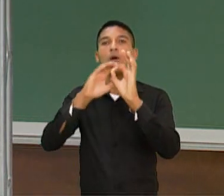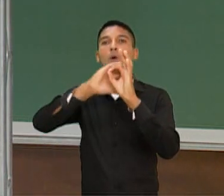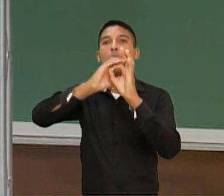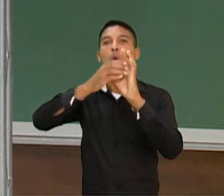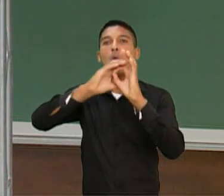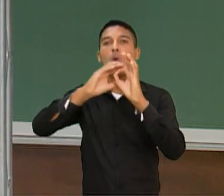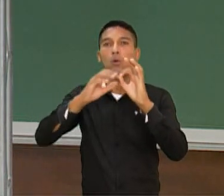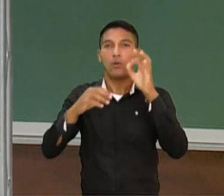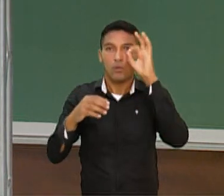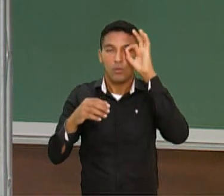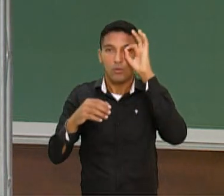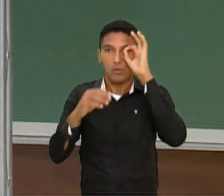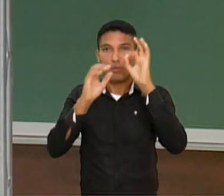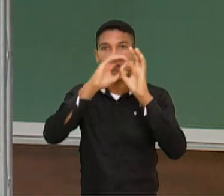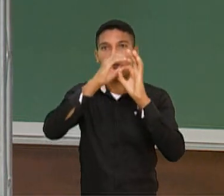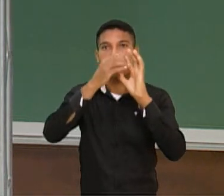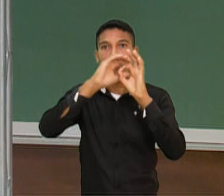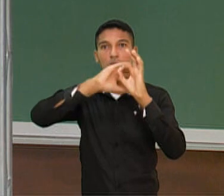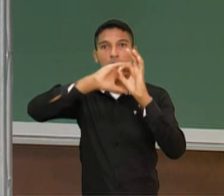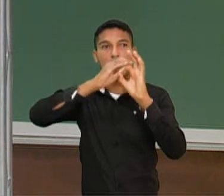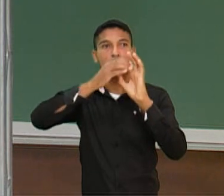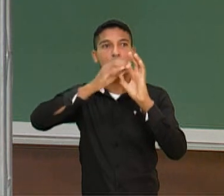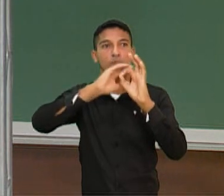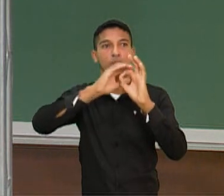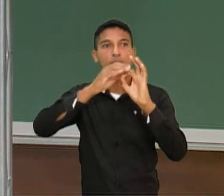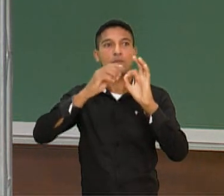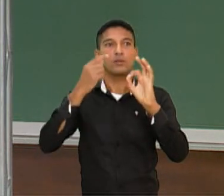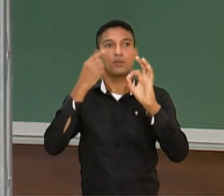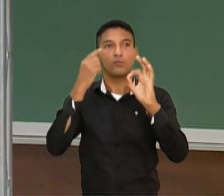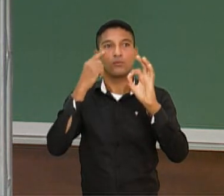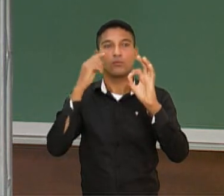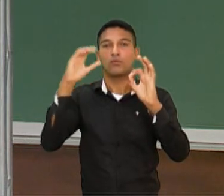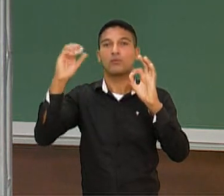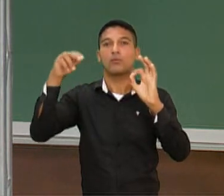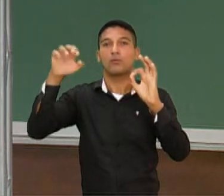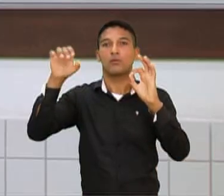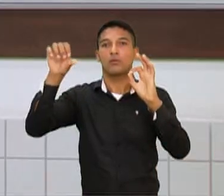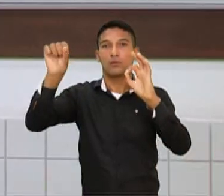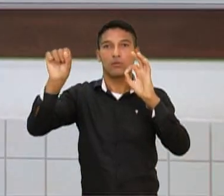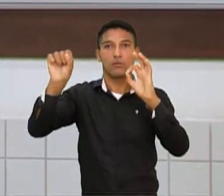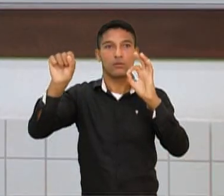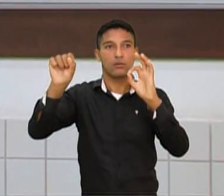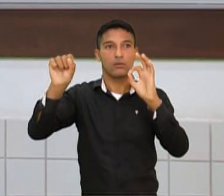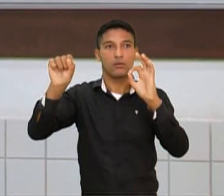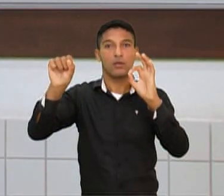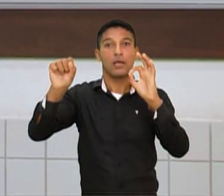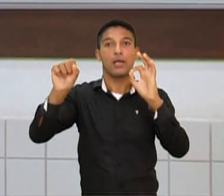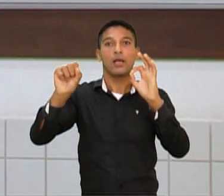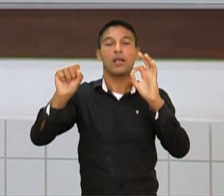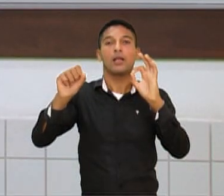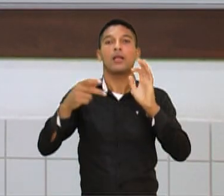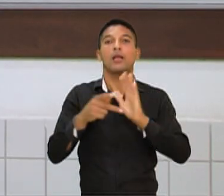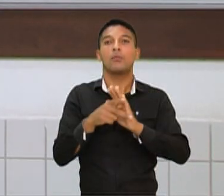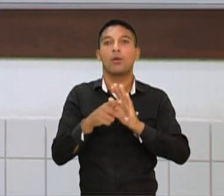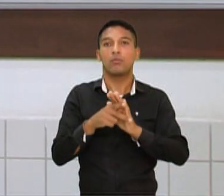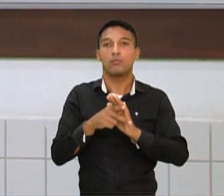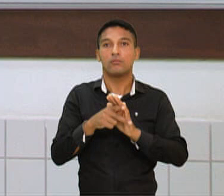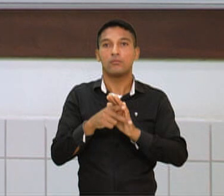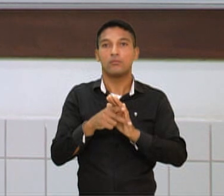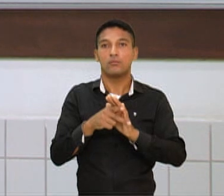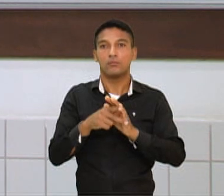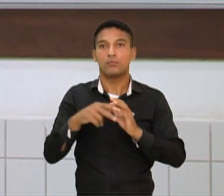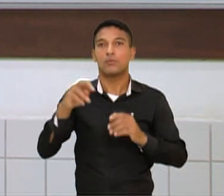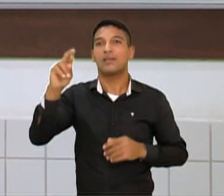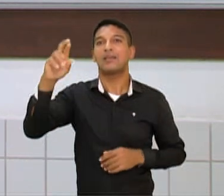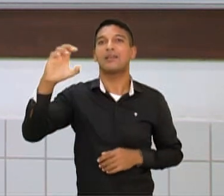formado aqui, no caso do olho, por cones e bastonetes. Eu estou falando aqui, pessoal, da recepção, tá? Então, vocês podem estar fazendo a